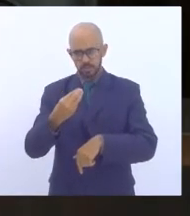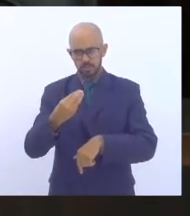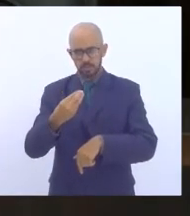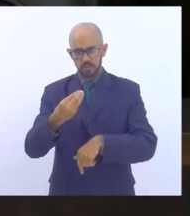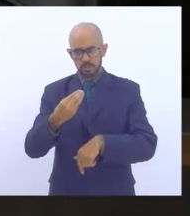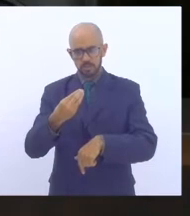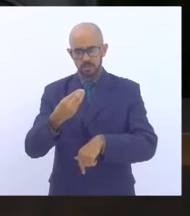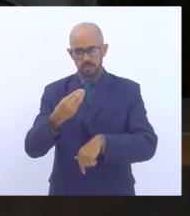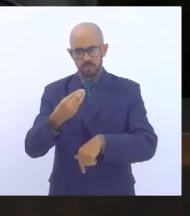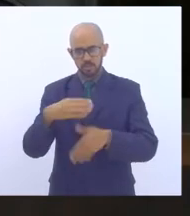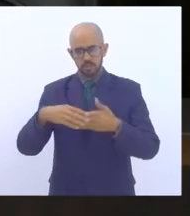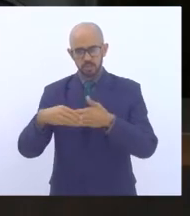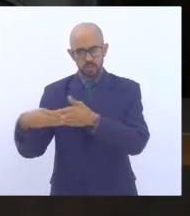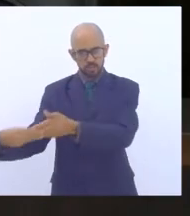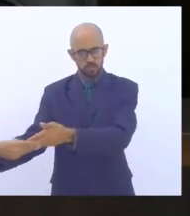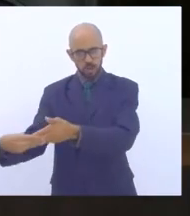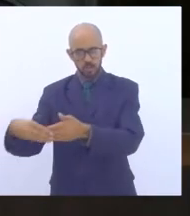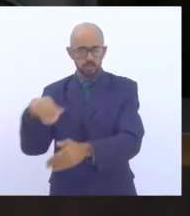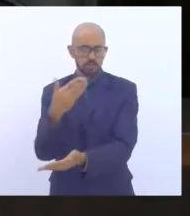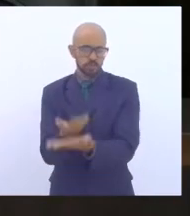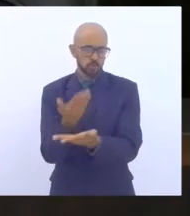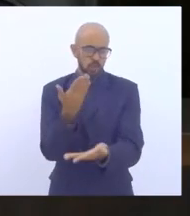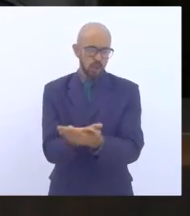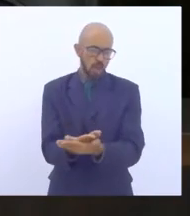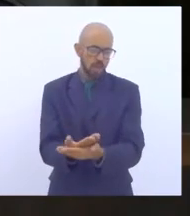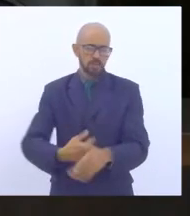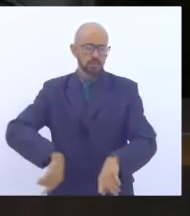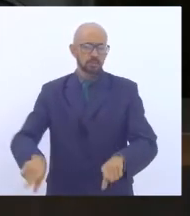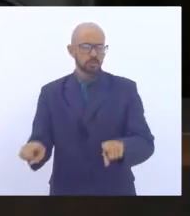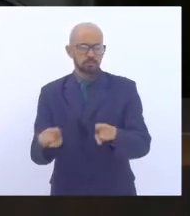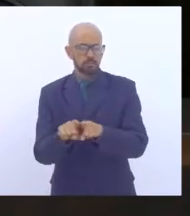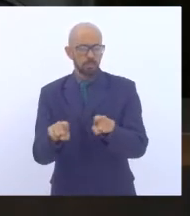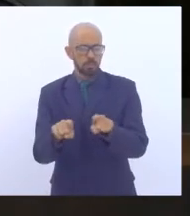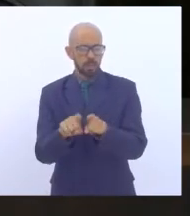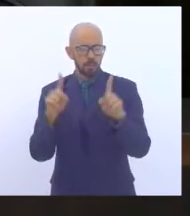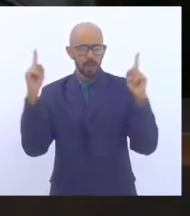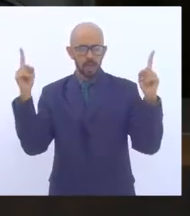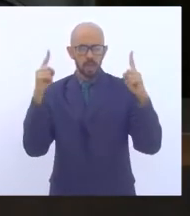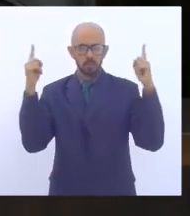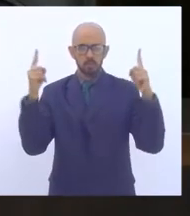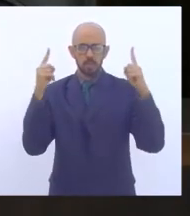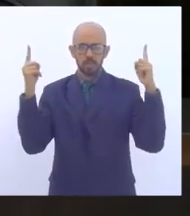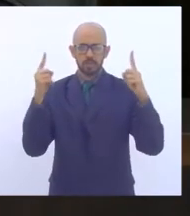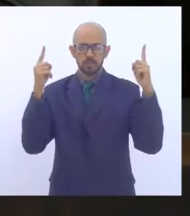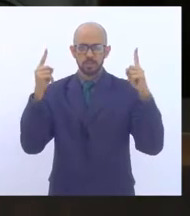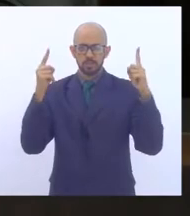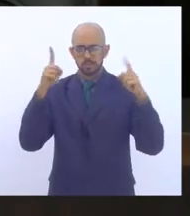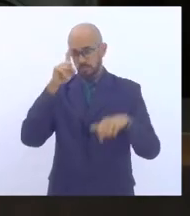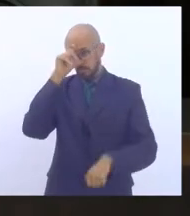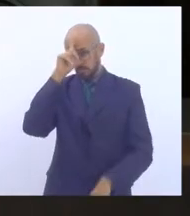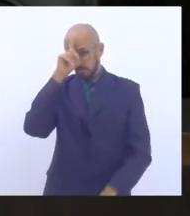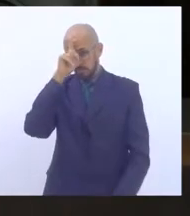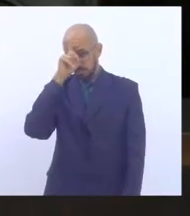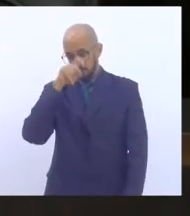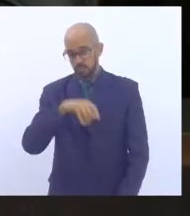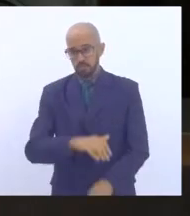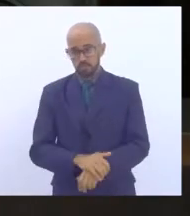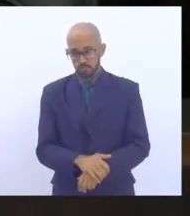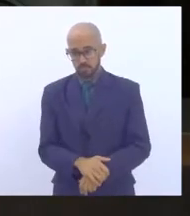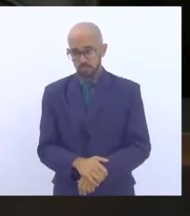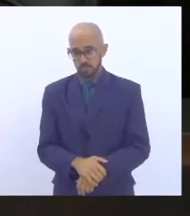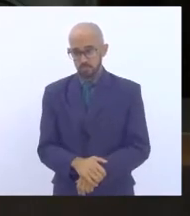para os transportes escolares para as ambulâncias na casa da área da